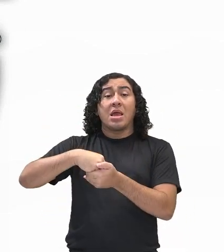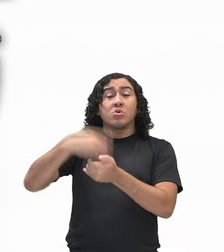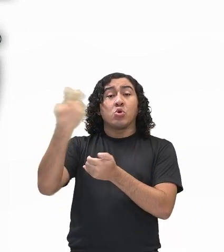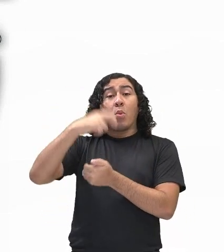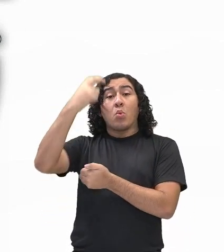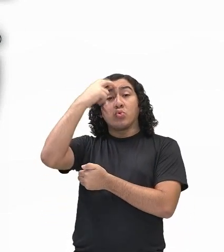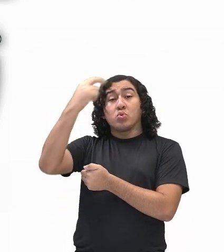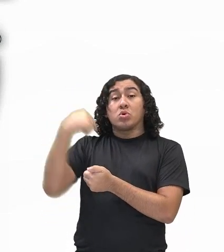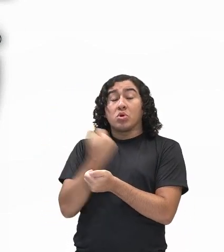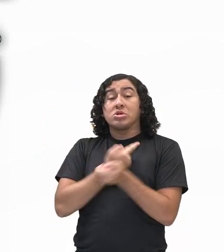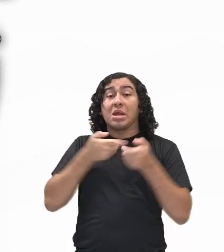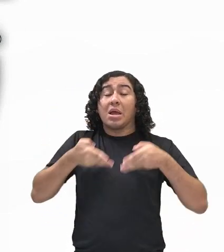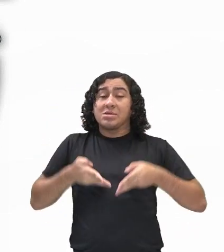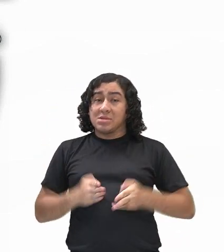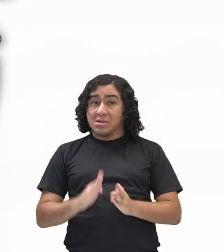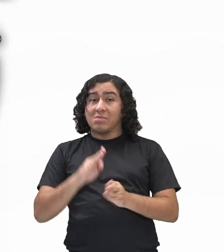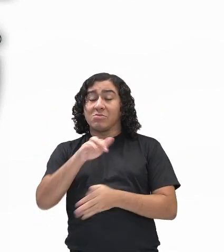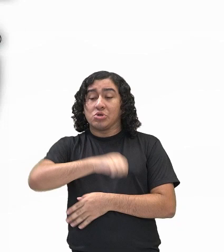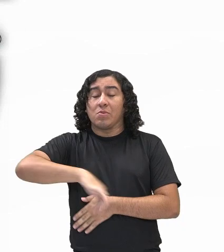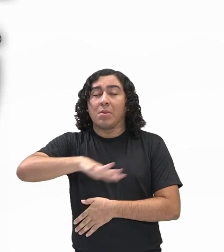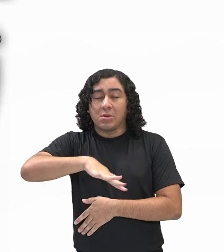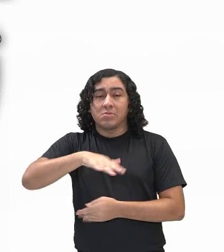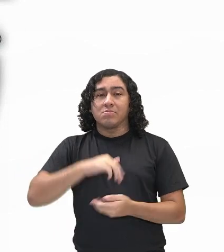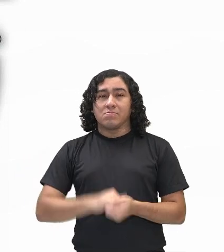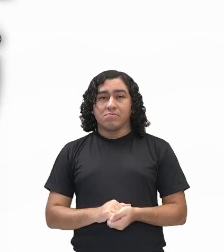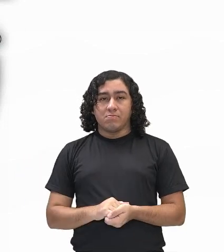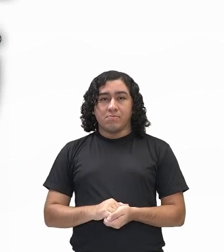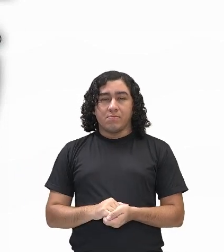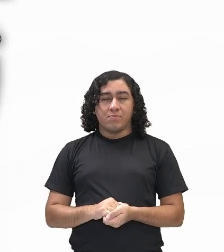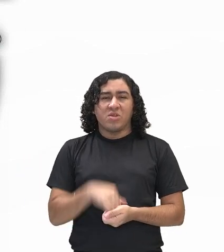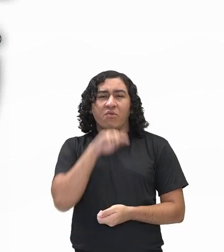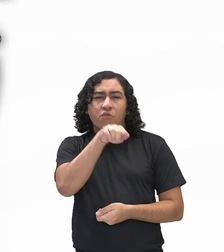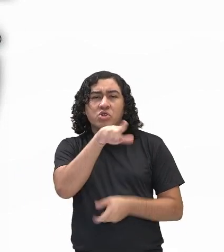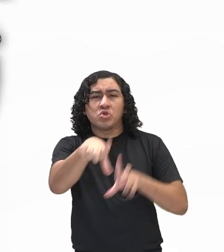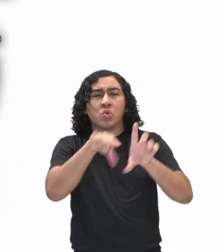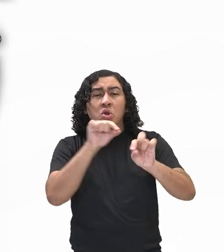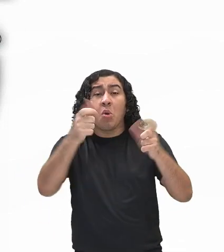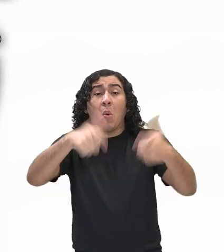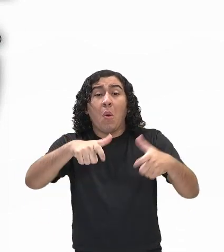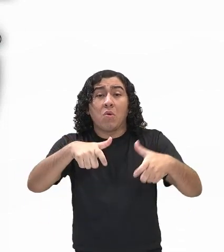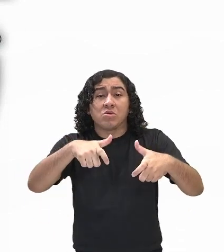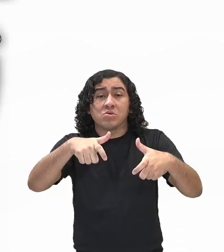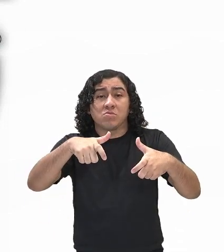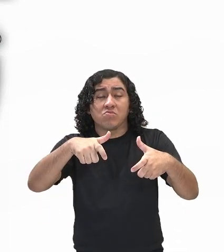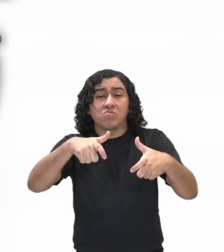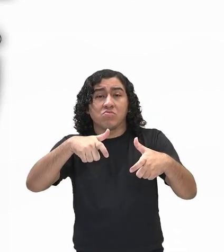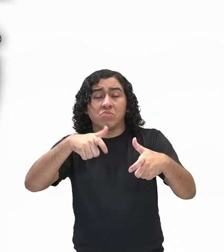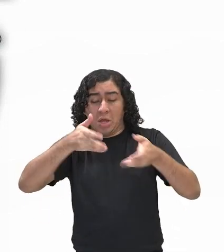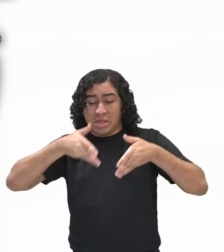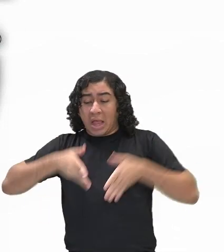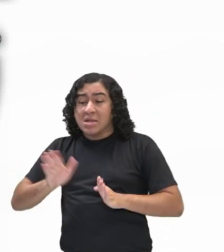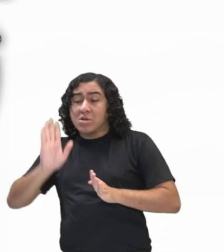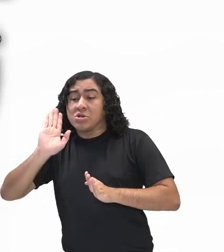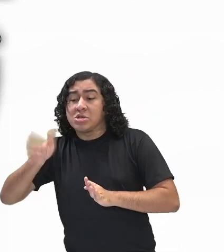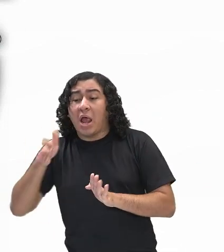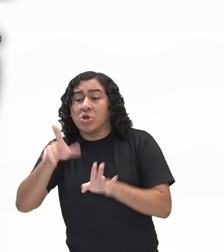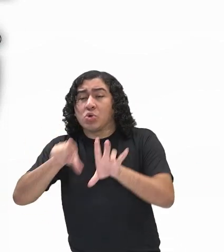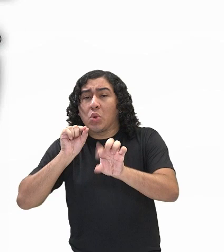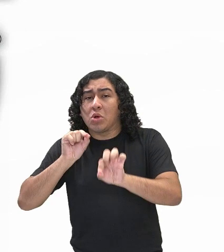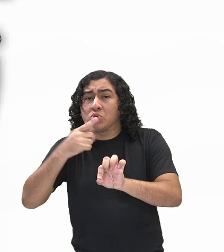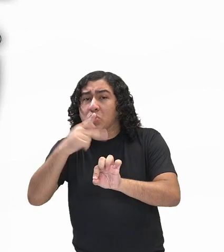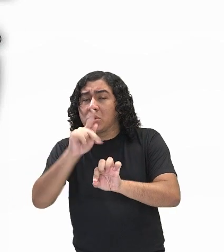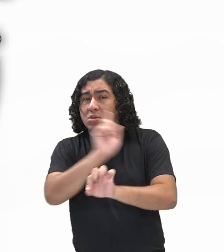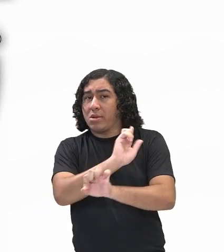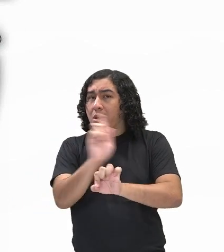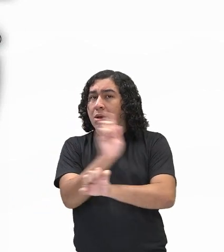de uma cultura. E eu digo para vocês, você não escolheu nascer onde você nasceu. Você não escolheu as pessoas que estão à sua volta,